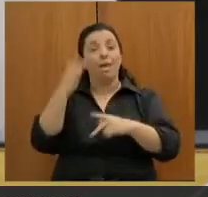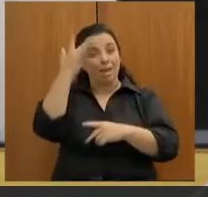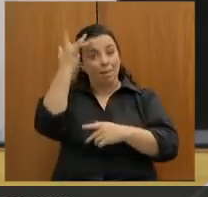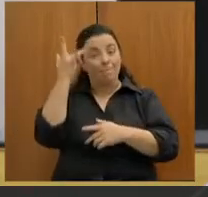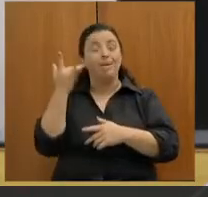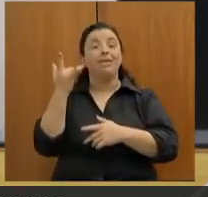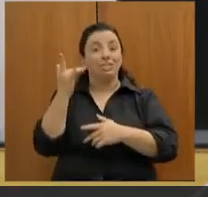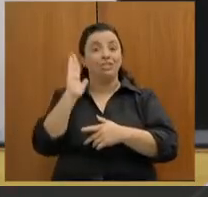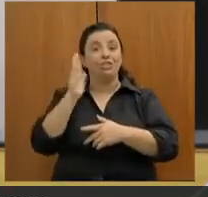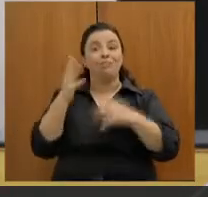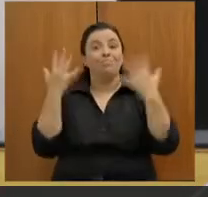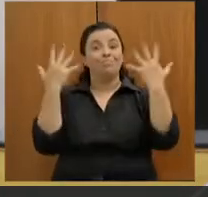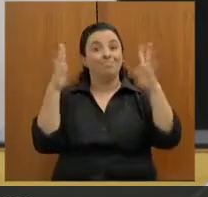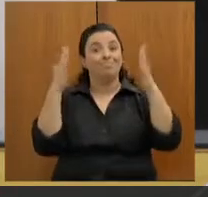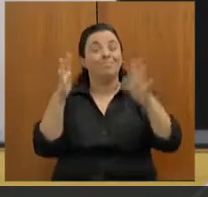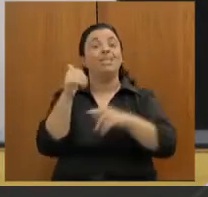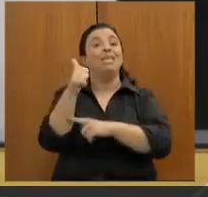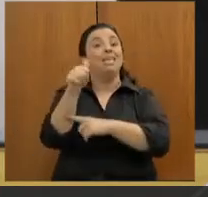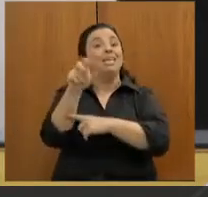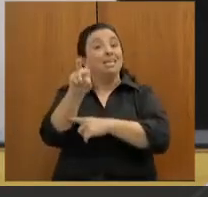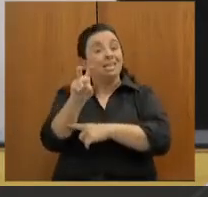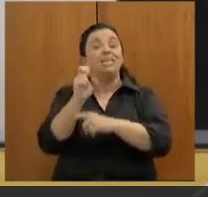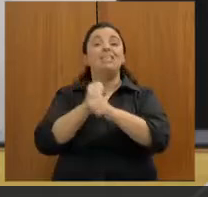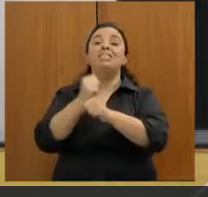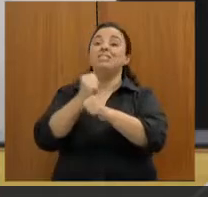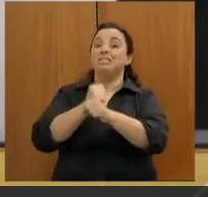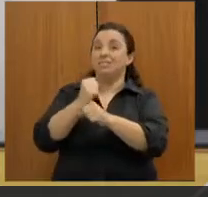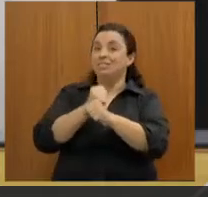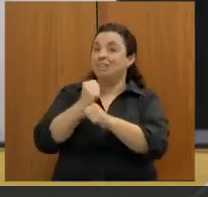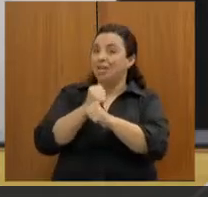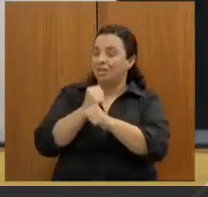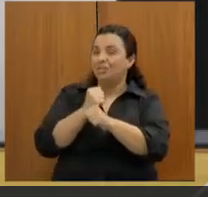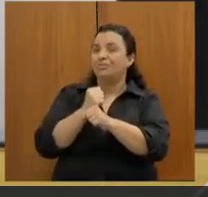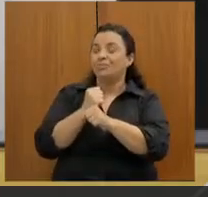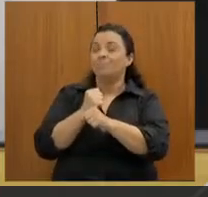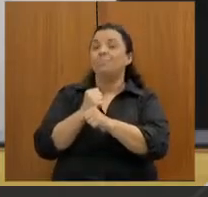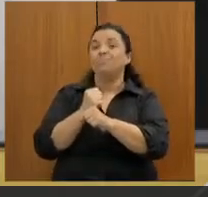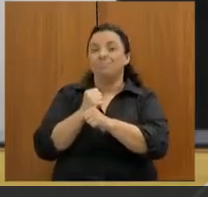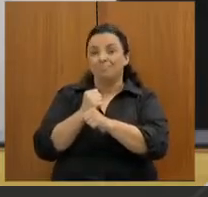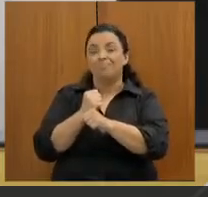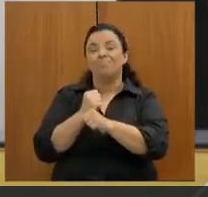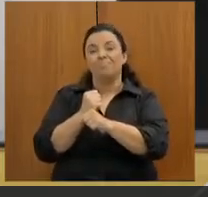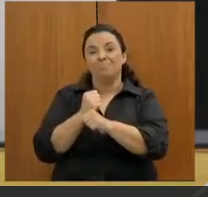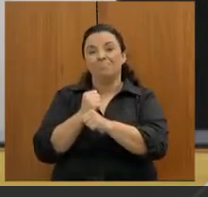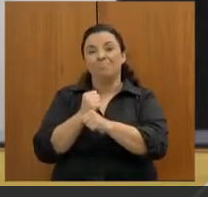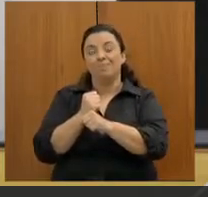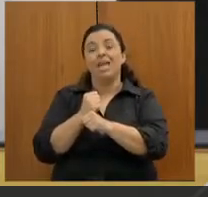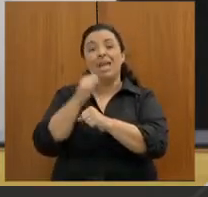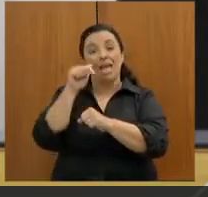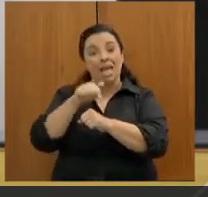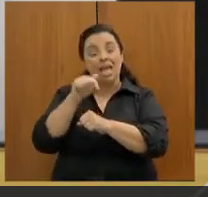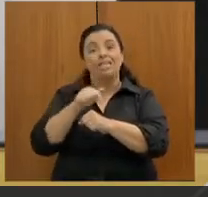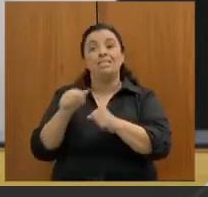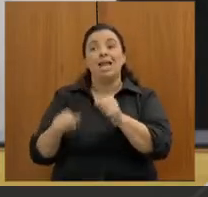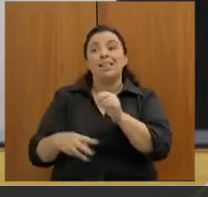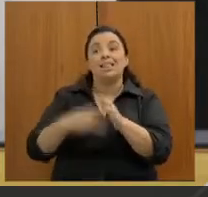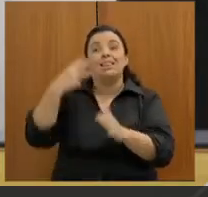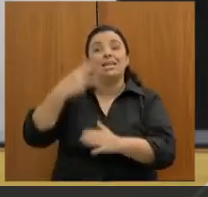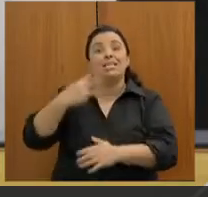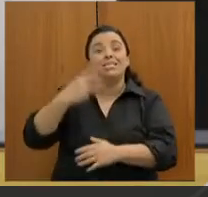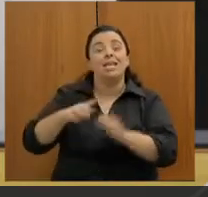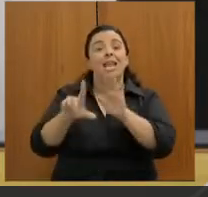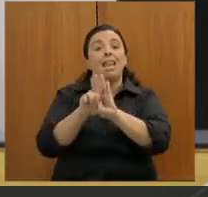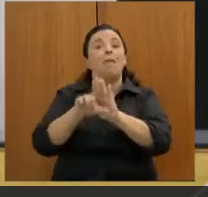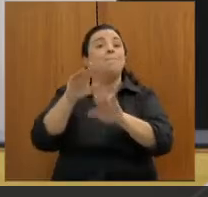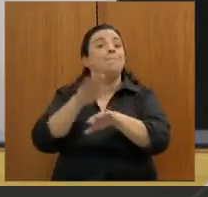sanção é uma lei que está debutando mais que é terceira melhor legislação No que diz